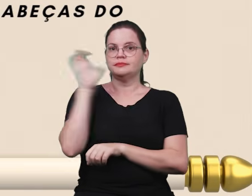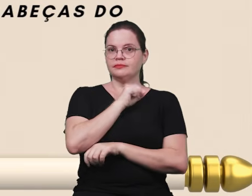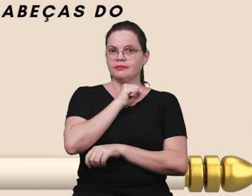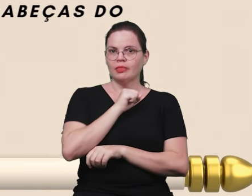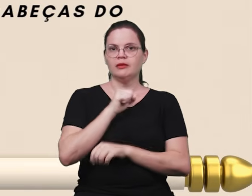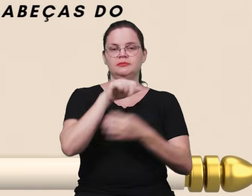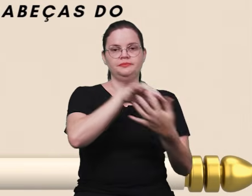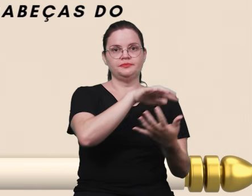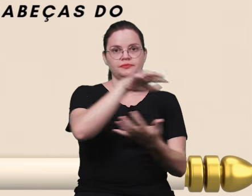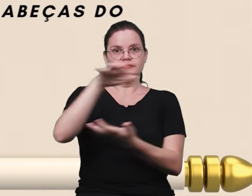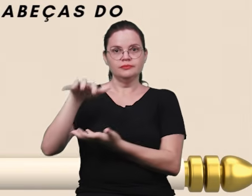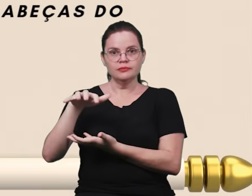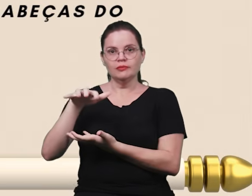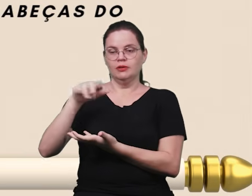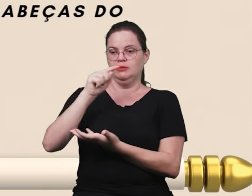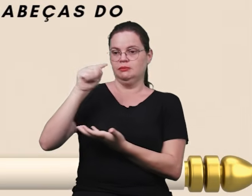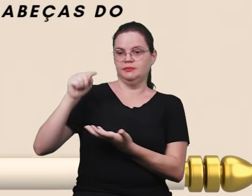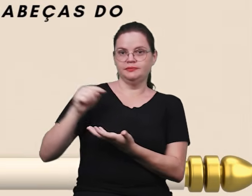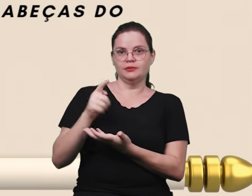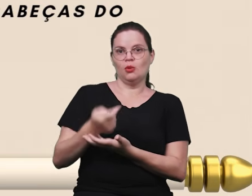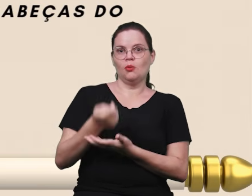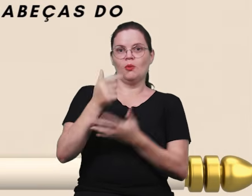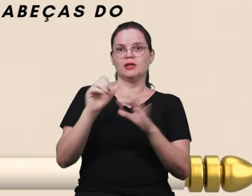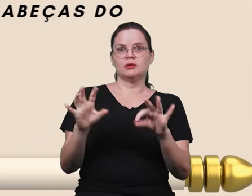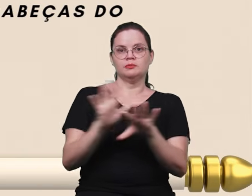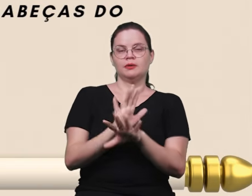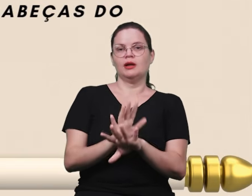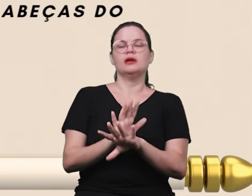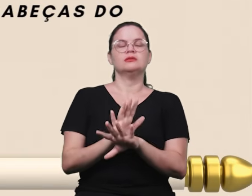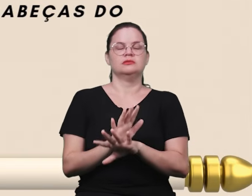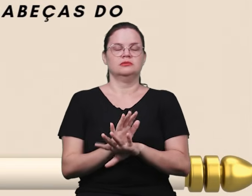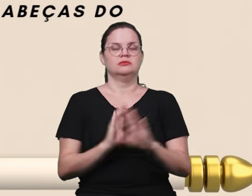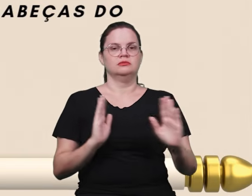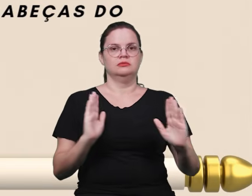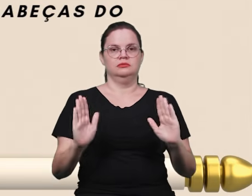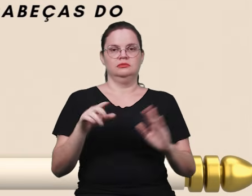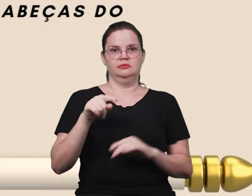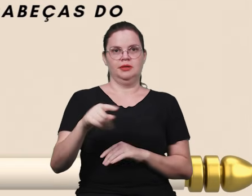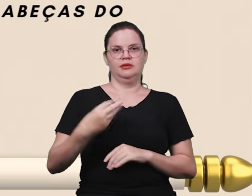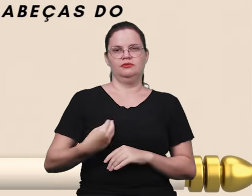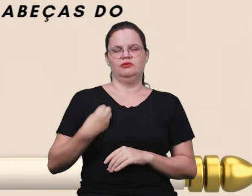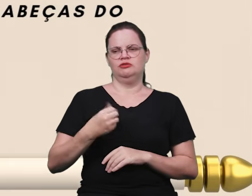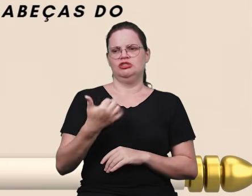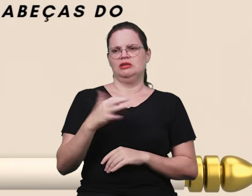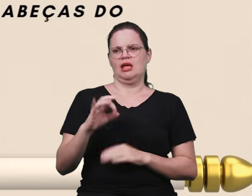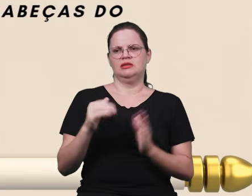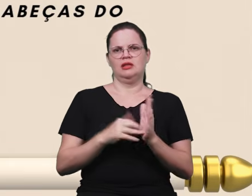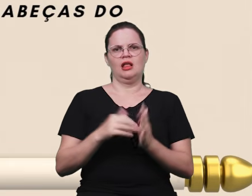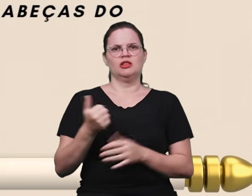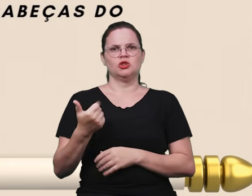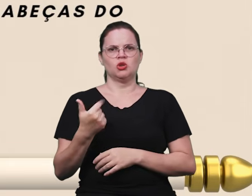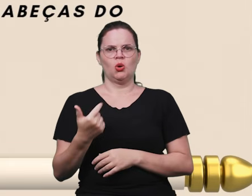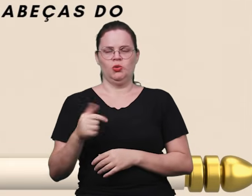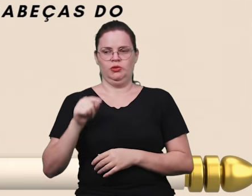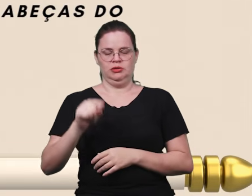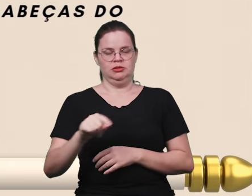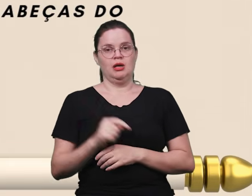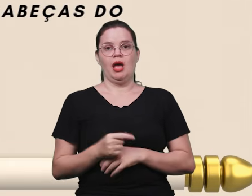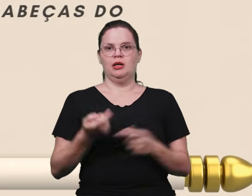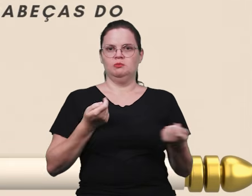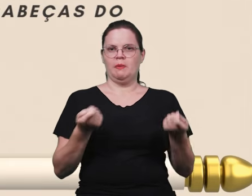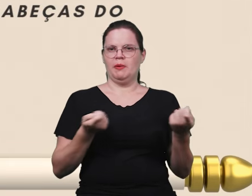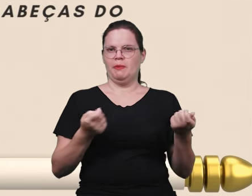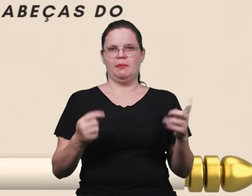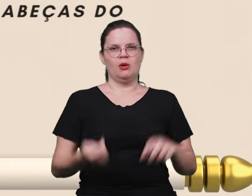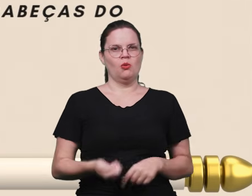o mundo todo nesse período de 10, 12 anos. Morre